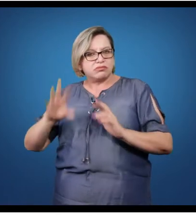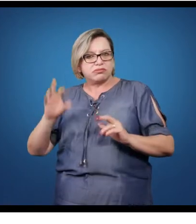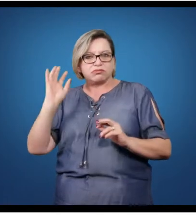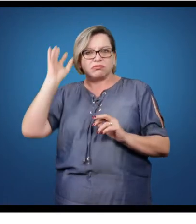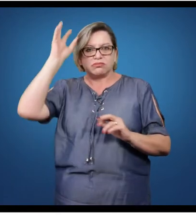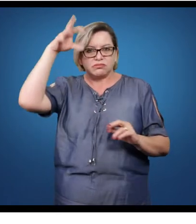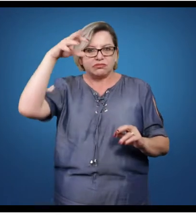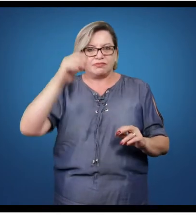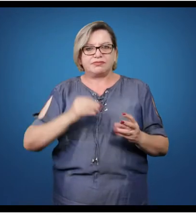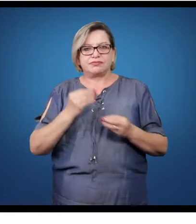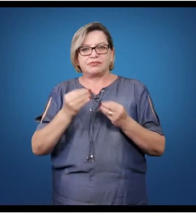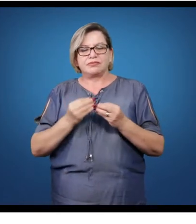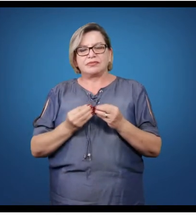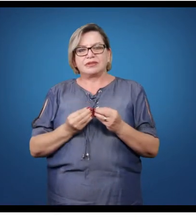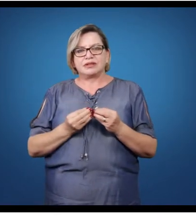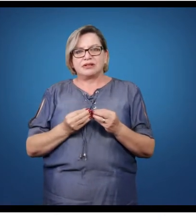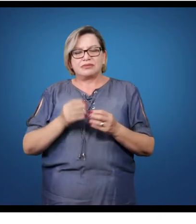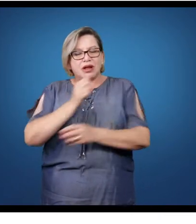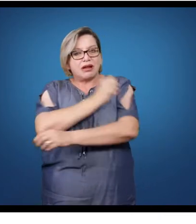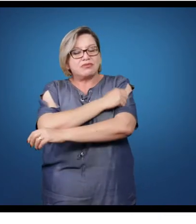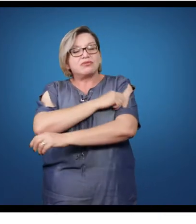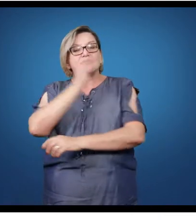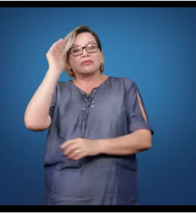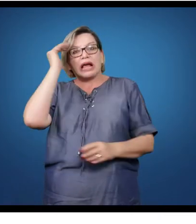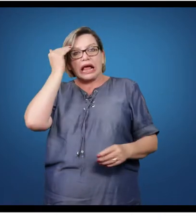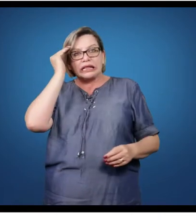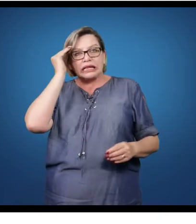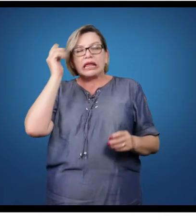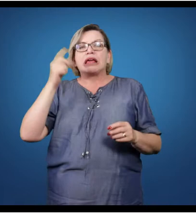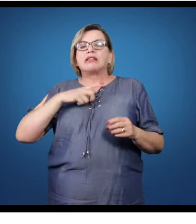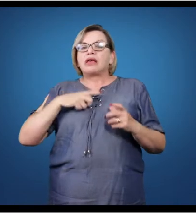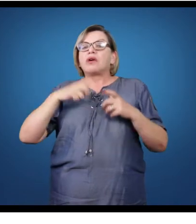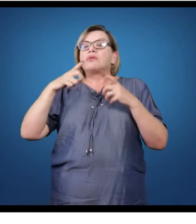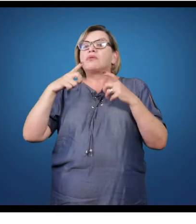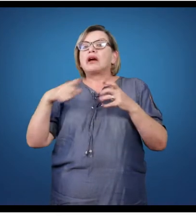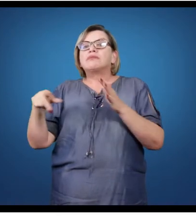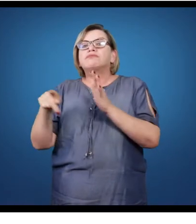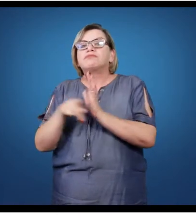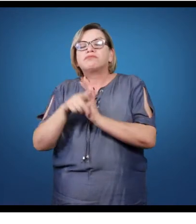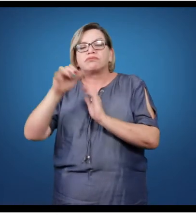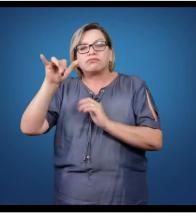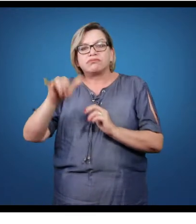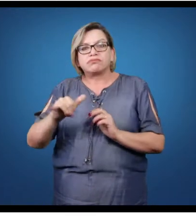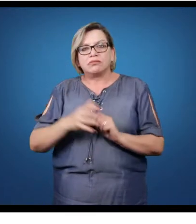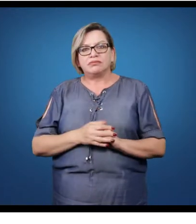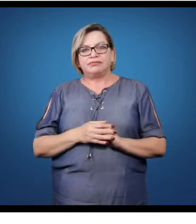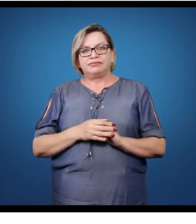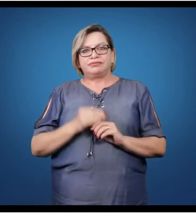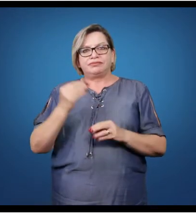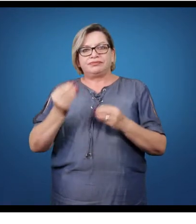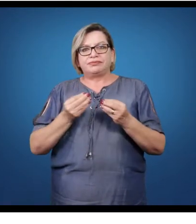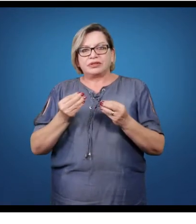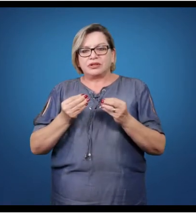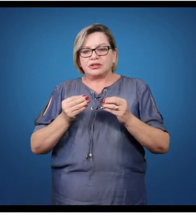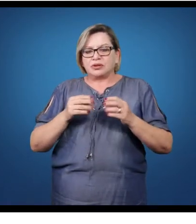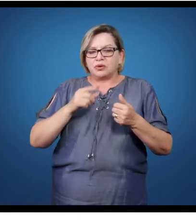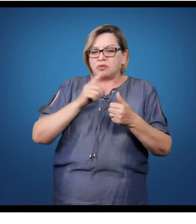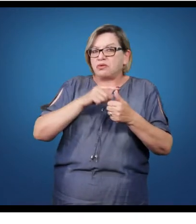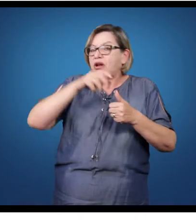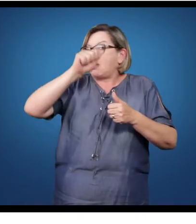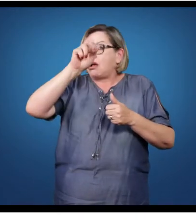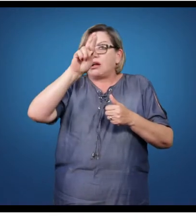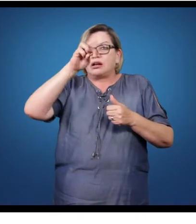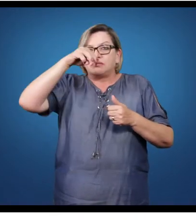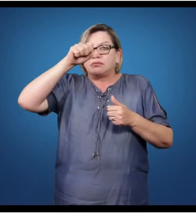posicionamento para o aluno entender que ele vai ter um lugar fixo de jogar ou seja não será armador o ala